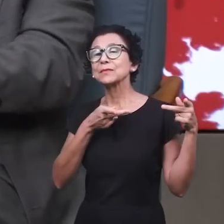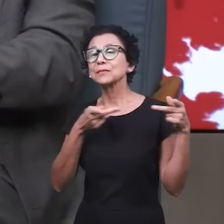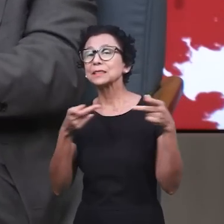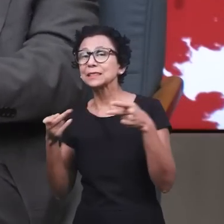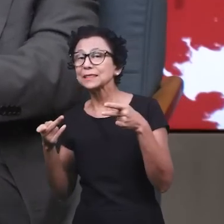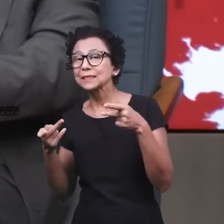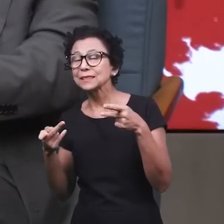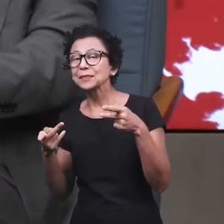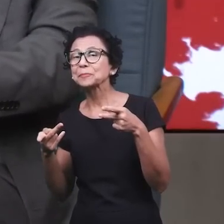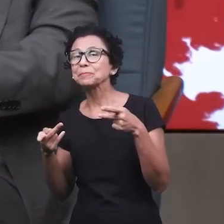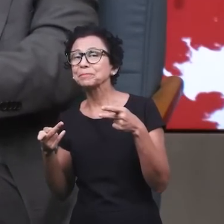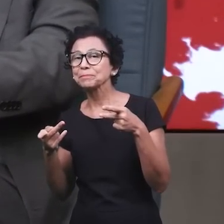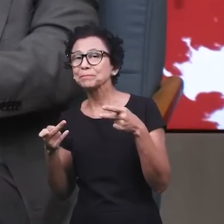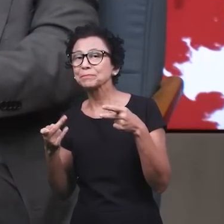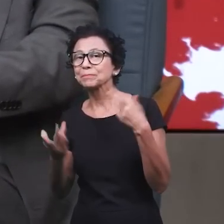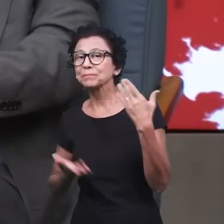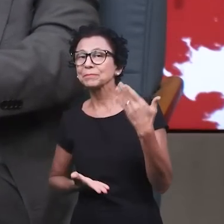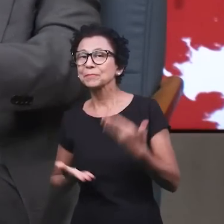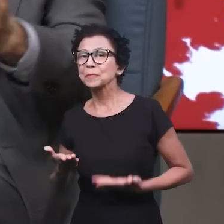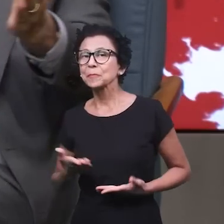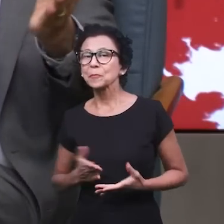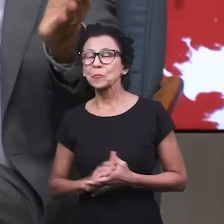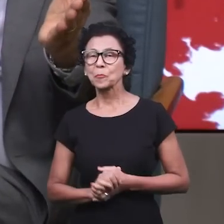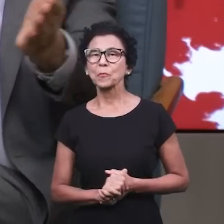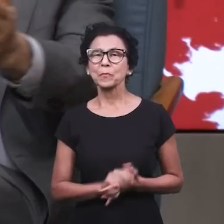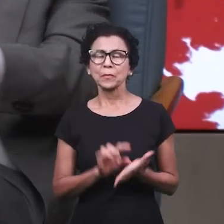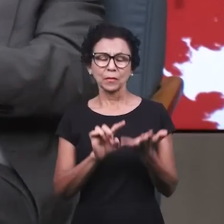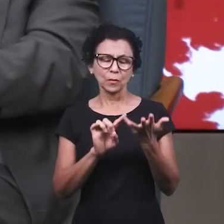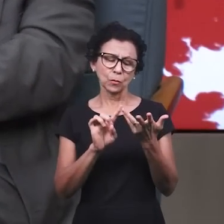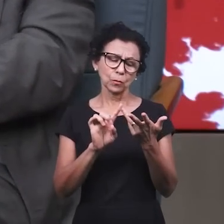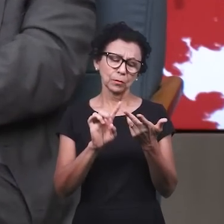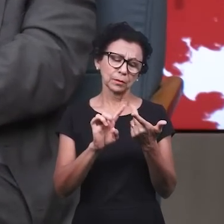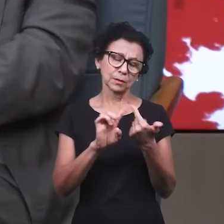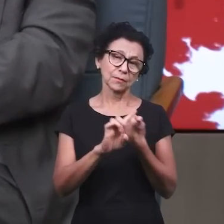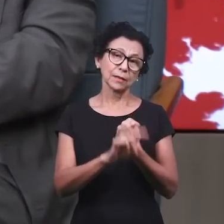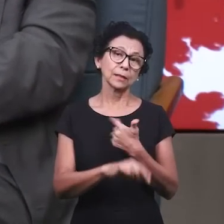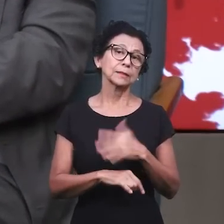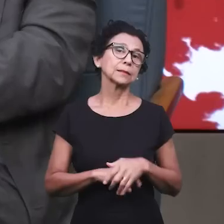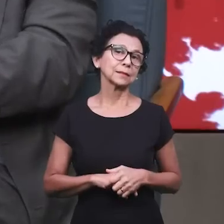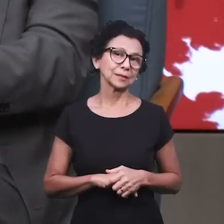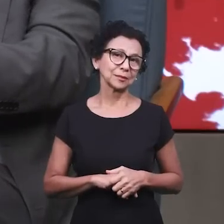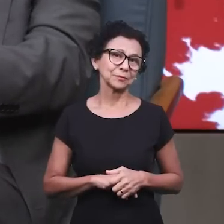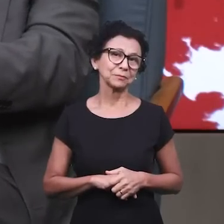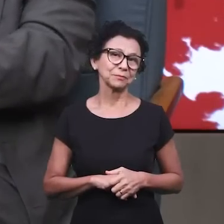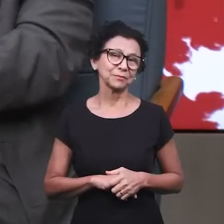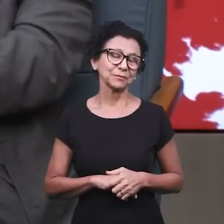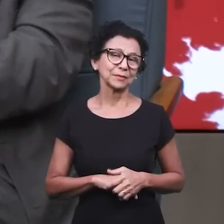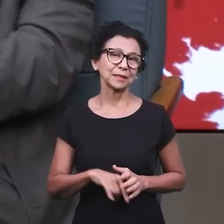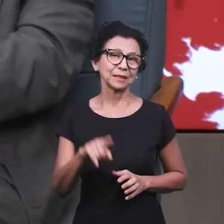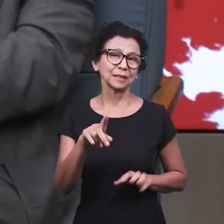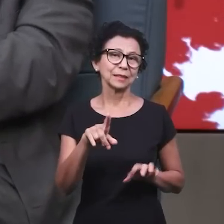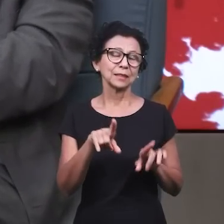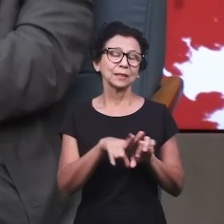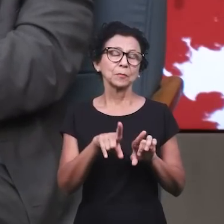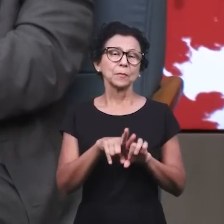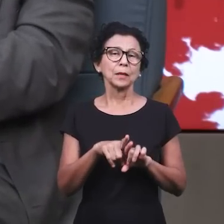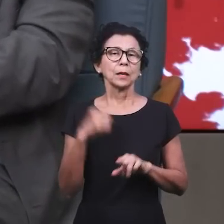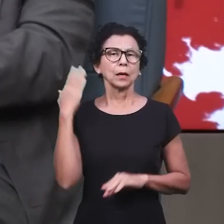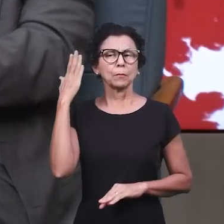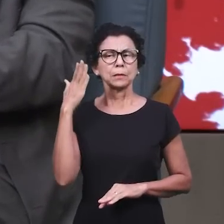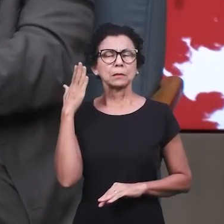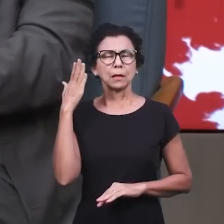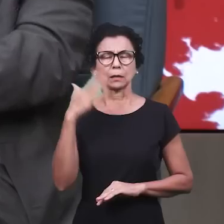Quantas vezes vocês têm experiência disso? Quando termina uma mensagem,